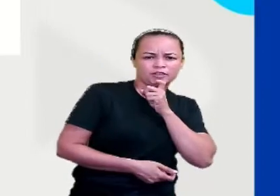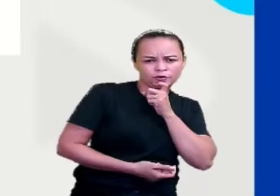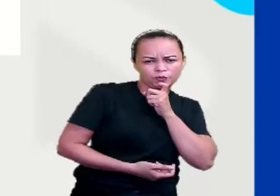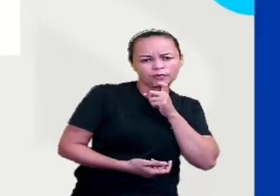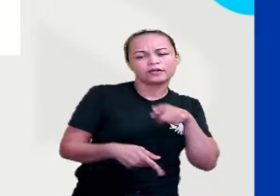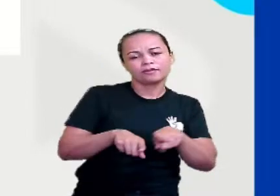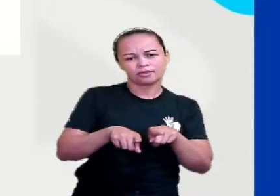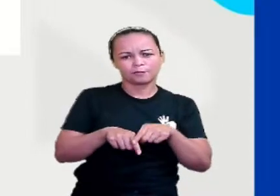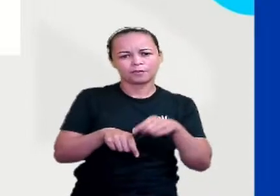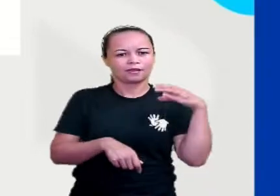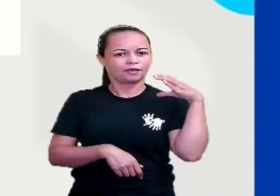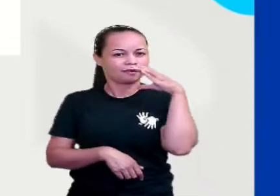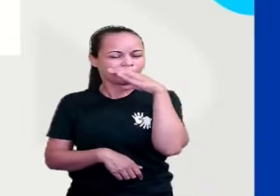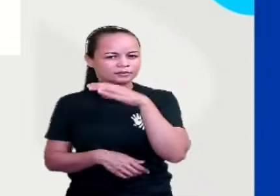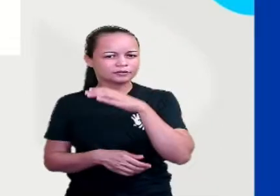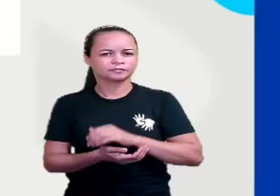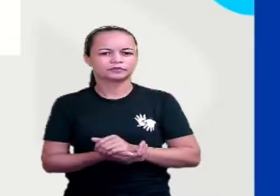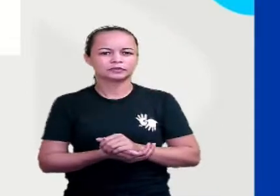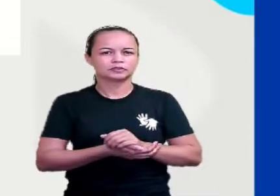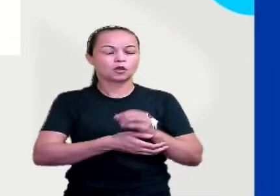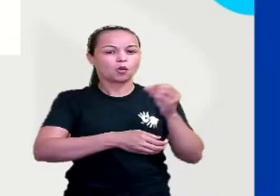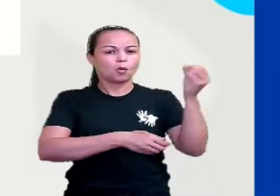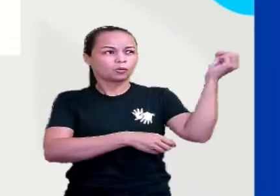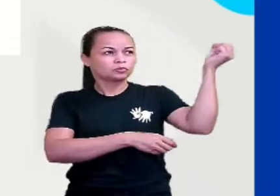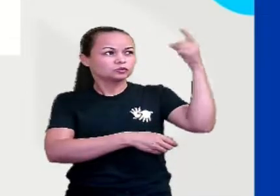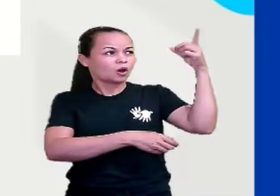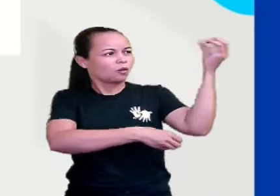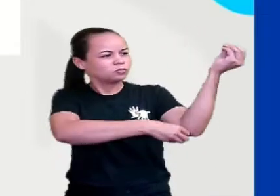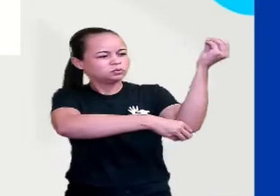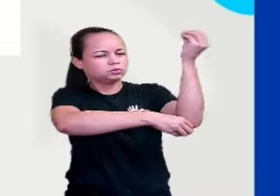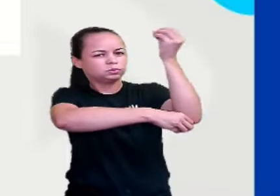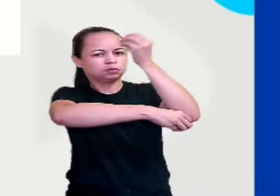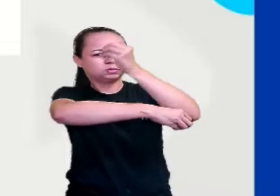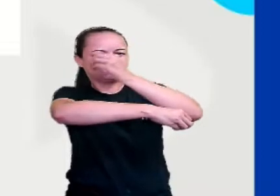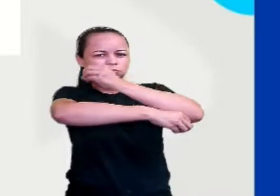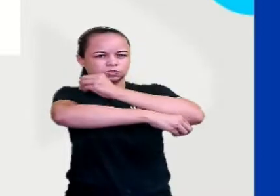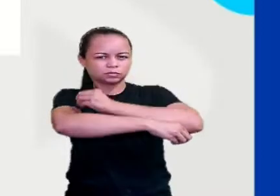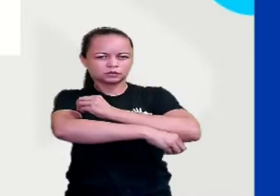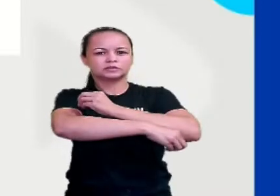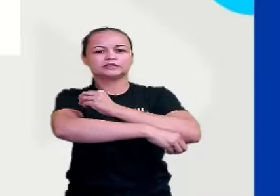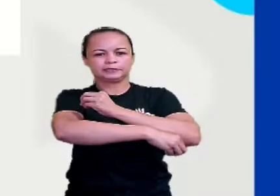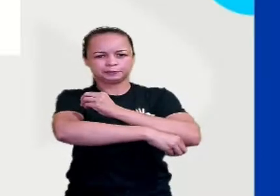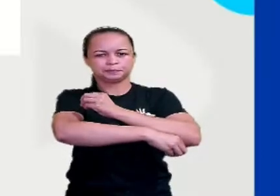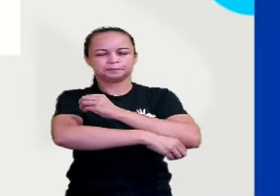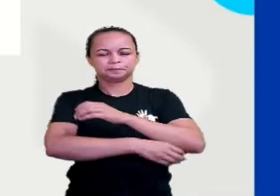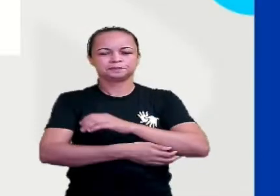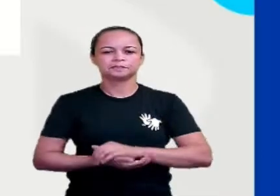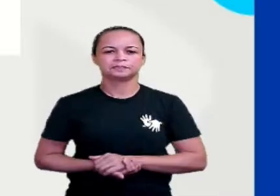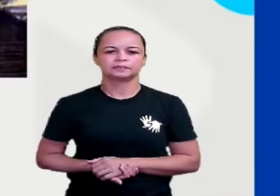quente. O sol se pondo, a sombra repentina.